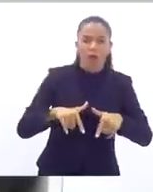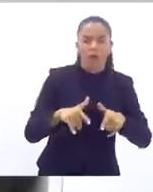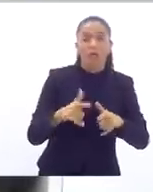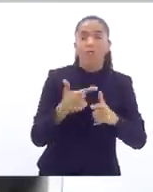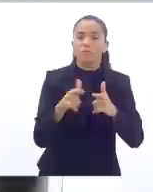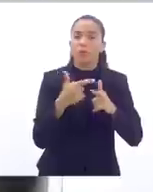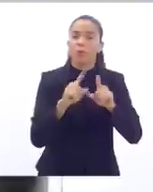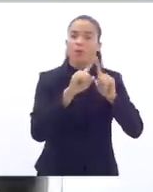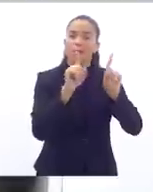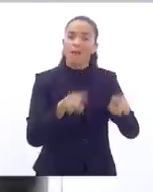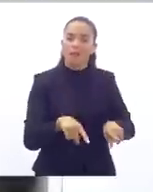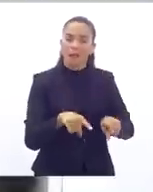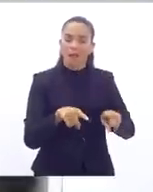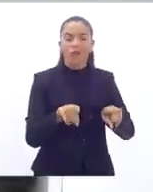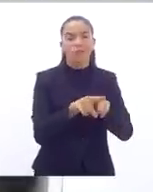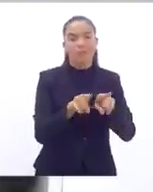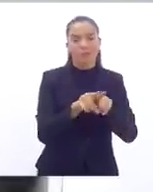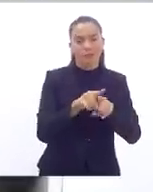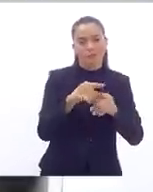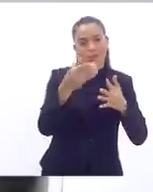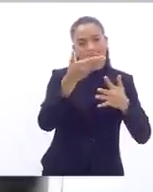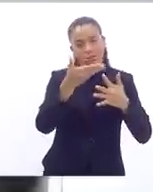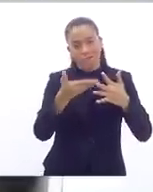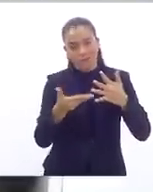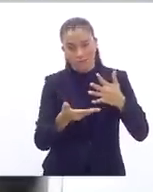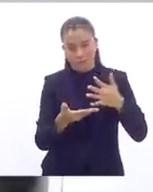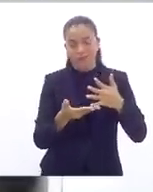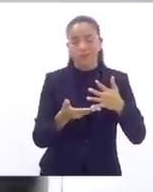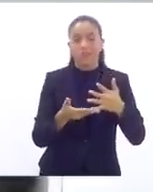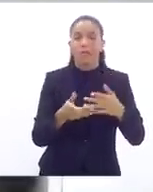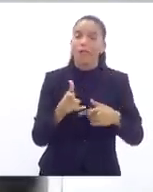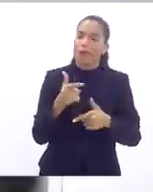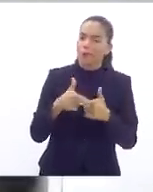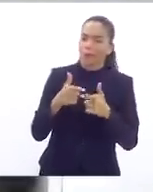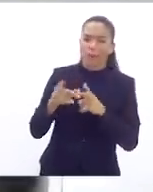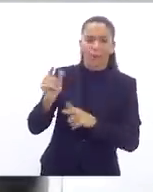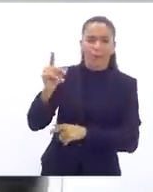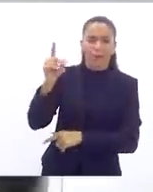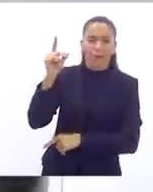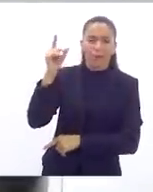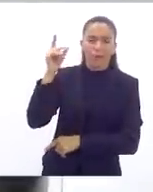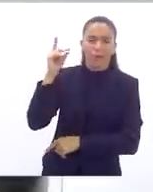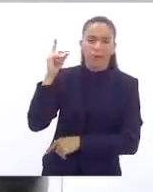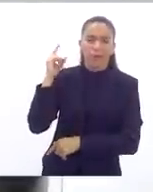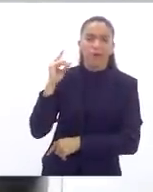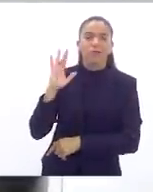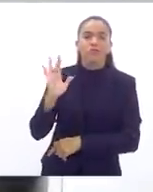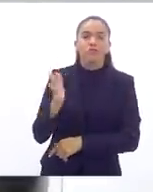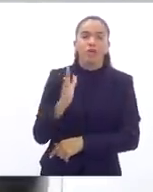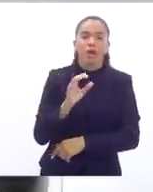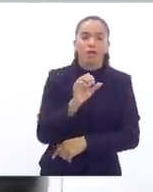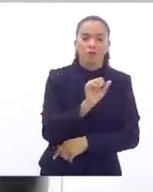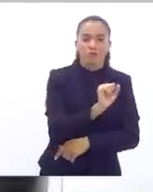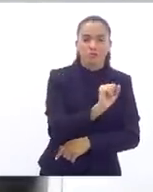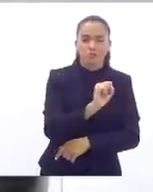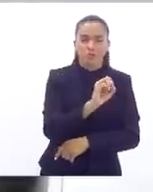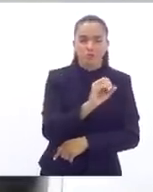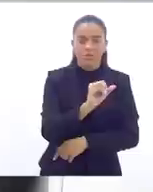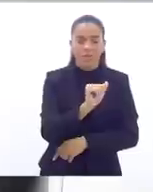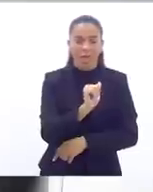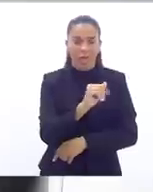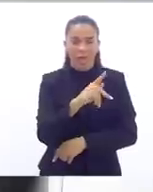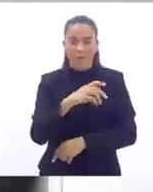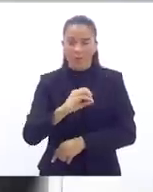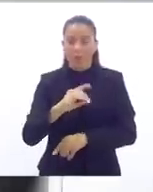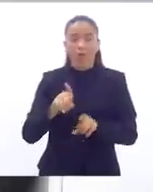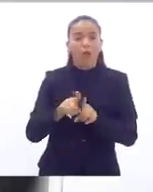e de parcela é um problema antigo que veio da migração do sapo para o siga RH ele não conseguiu